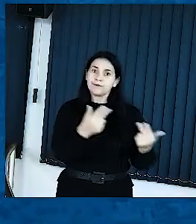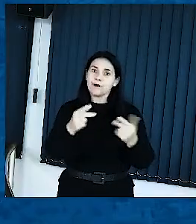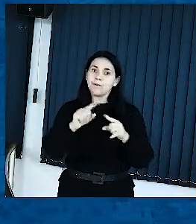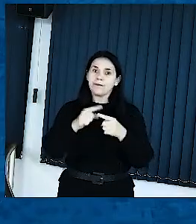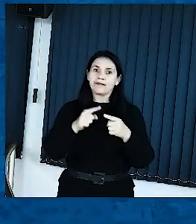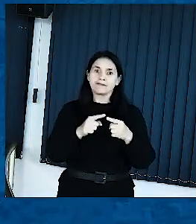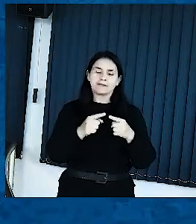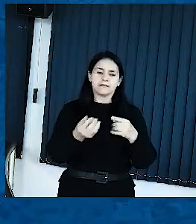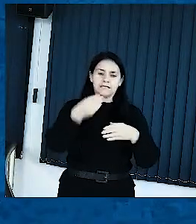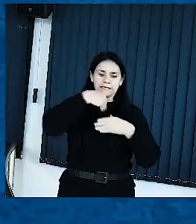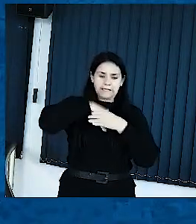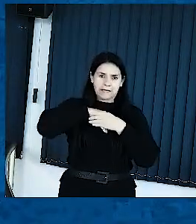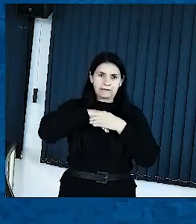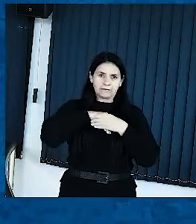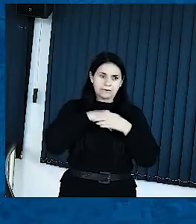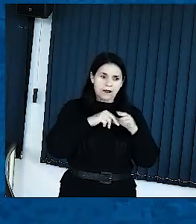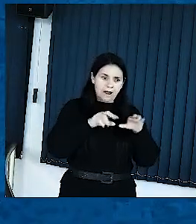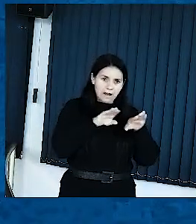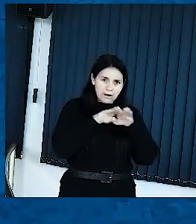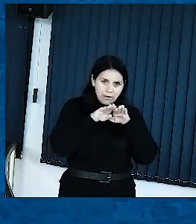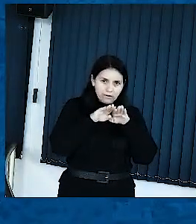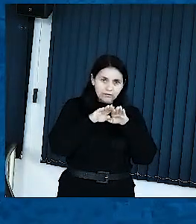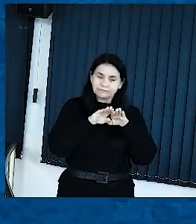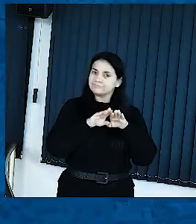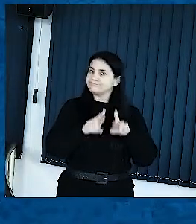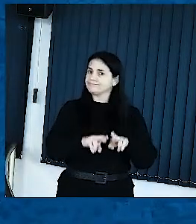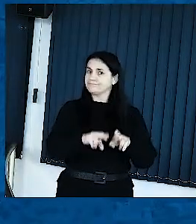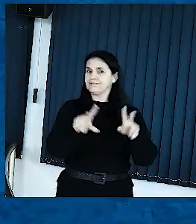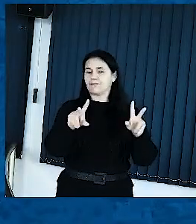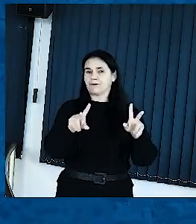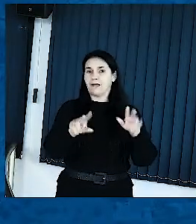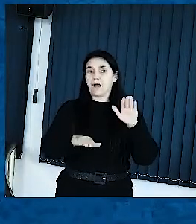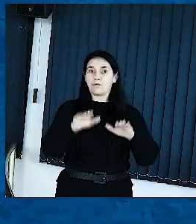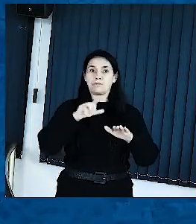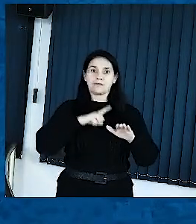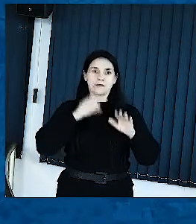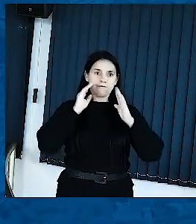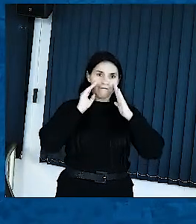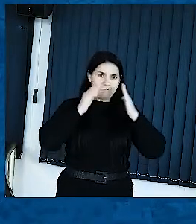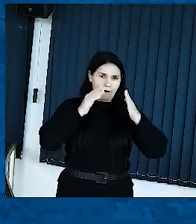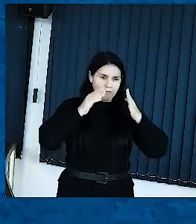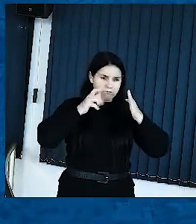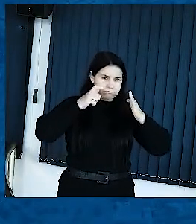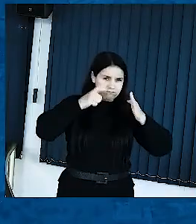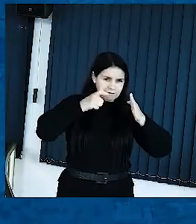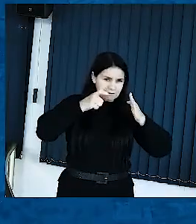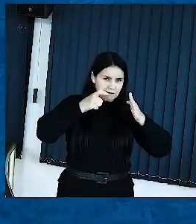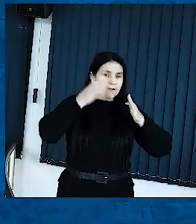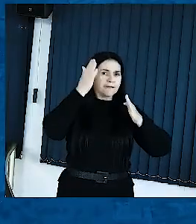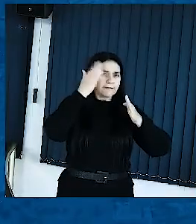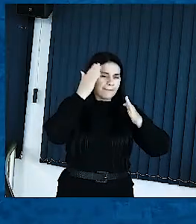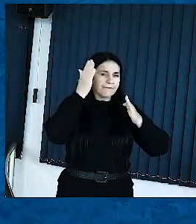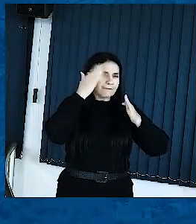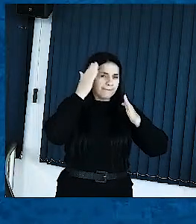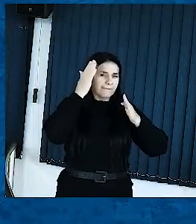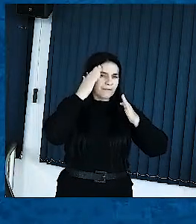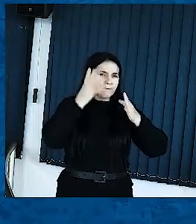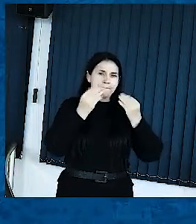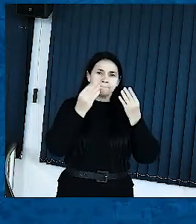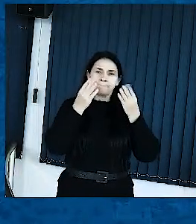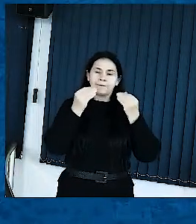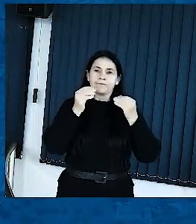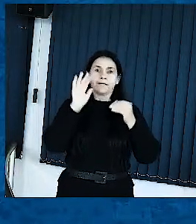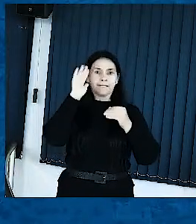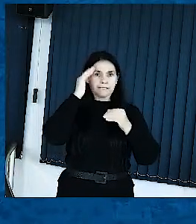não são iguais. Outra coisa, algumas crianças têm hiperfoco. Elas sabem muito, muito,